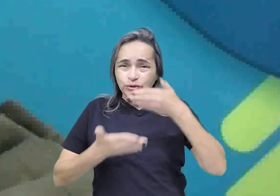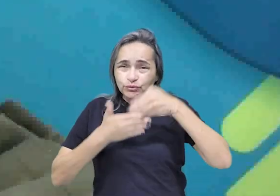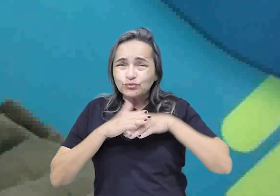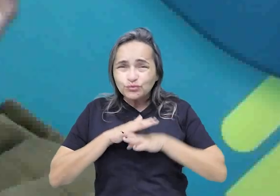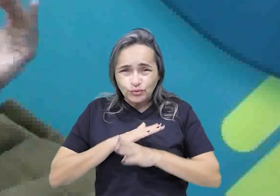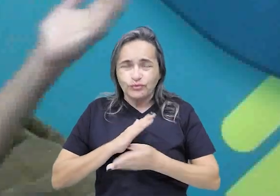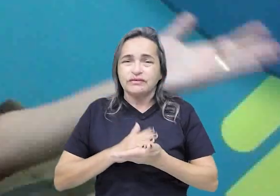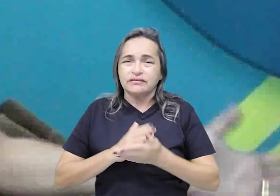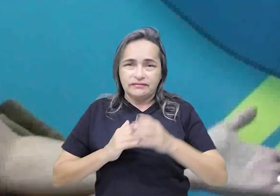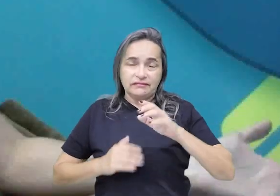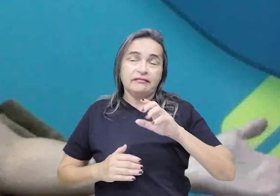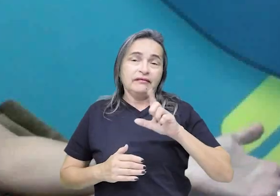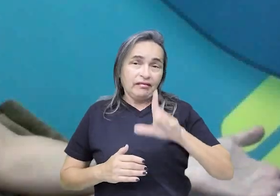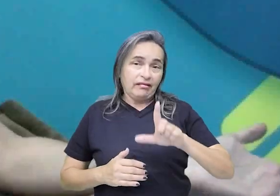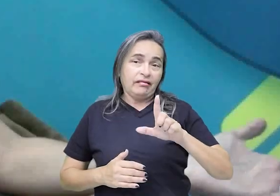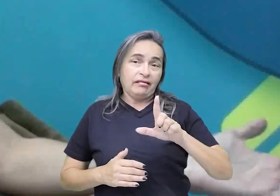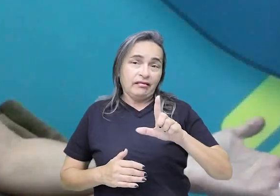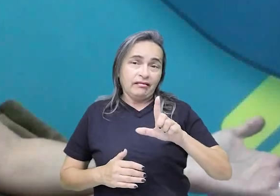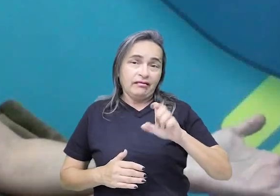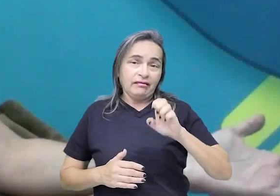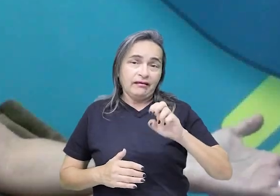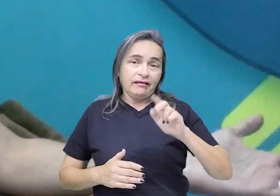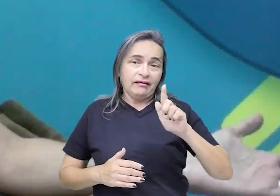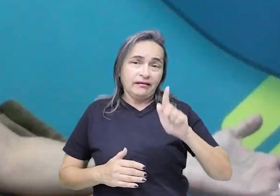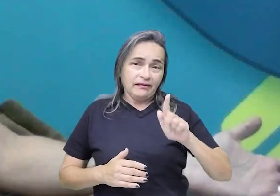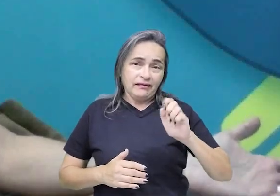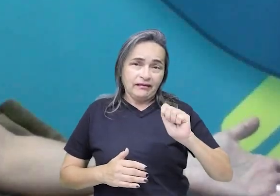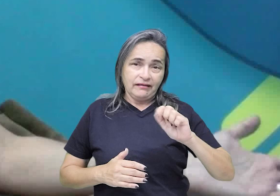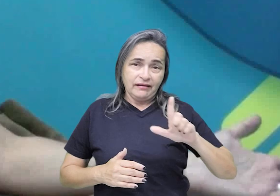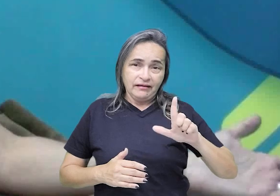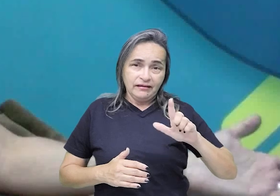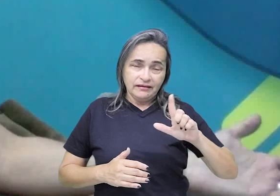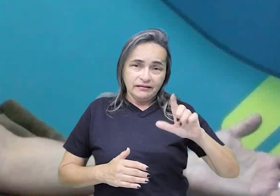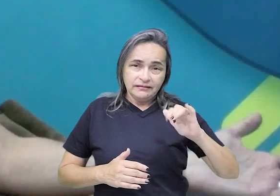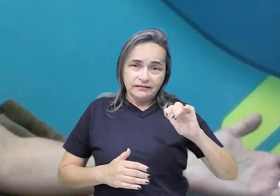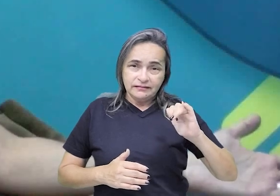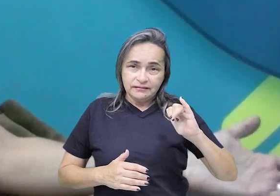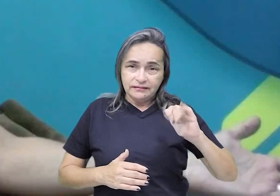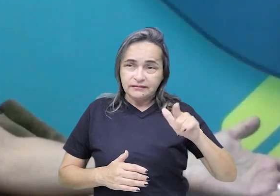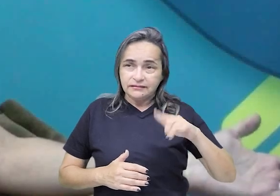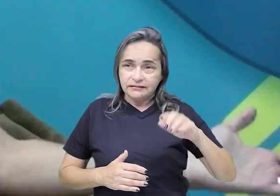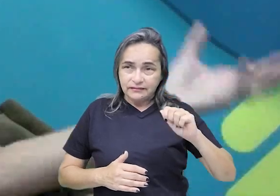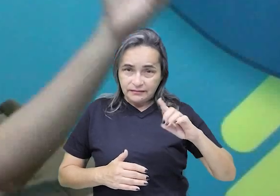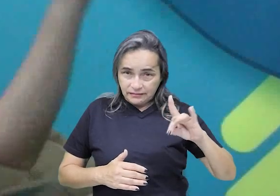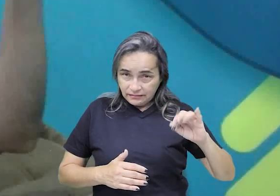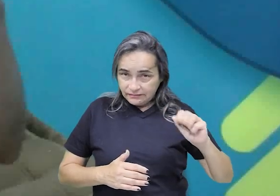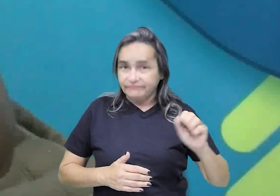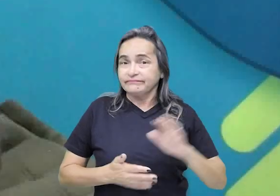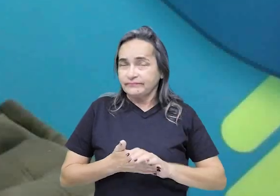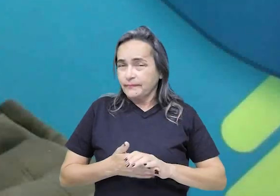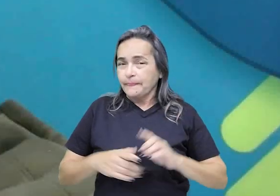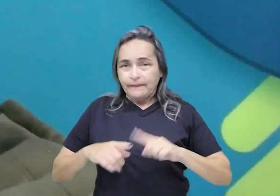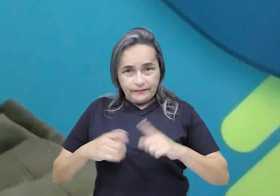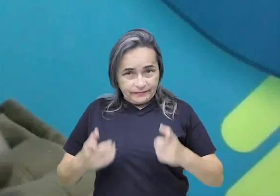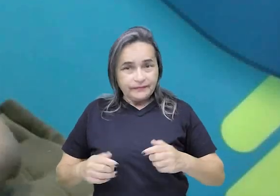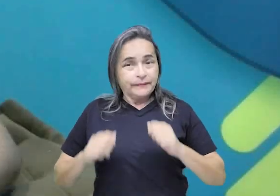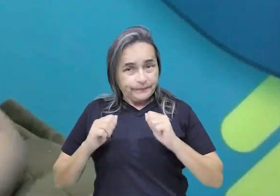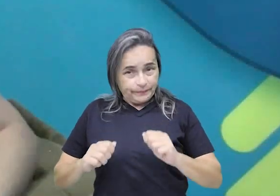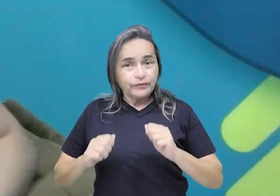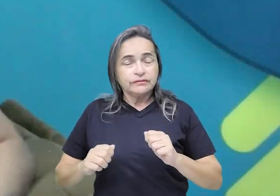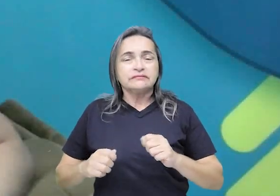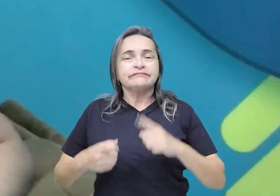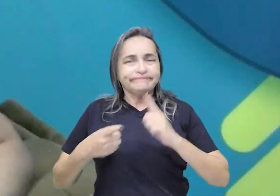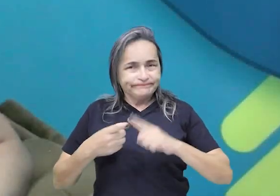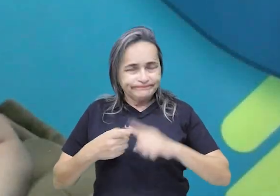sim. E aí envolve também, Marcelo, quando a gente fala das drogas que não são legalizadas, elas também podem estar atingindo,